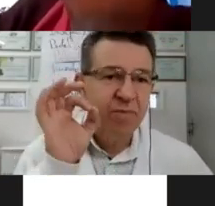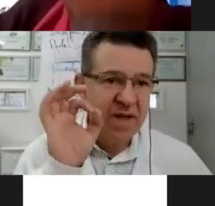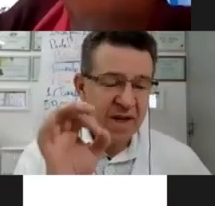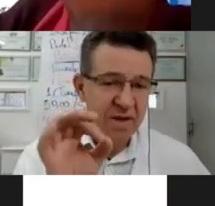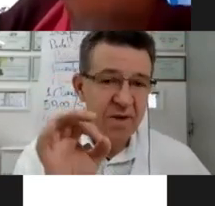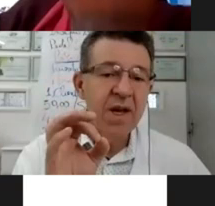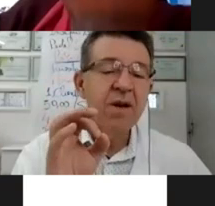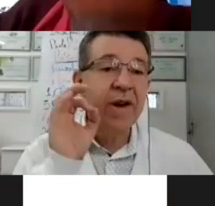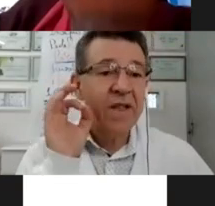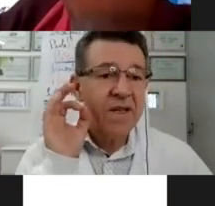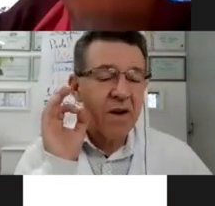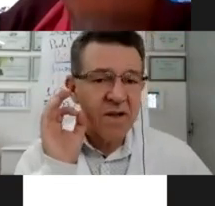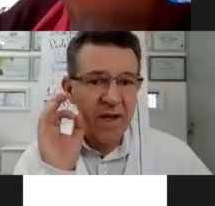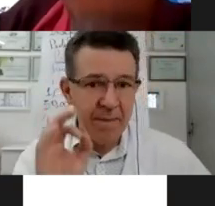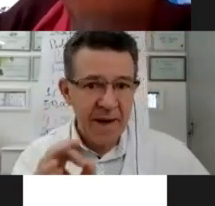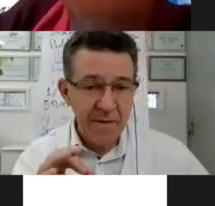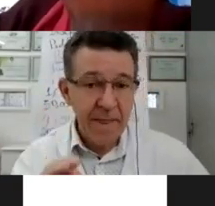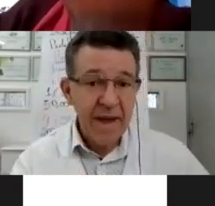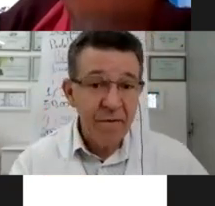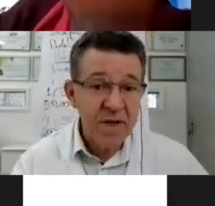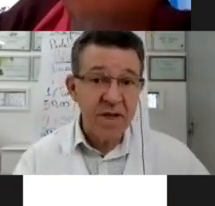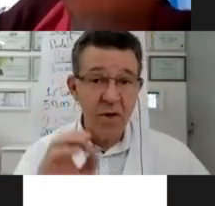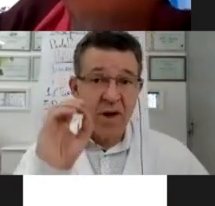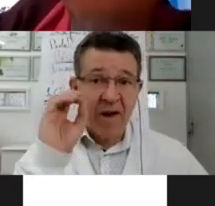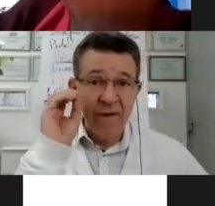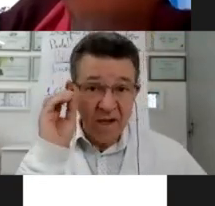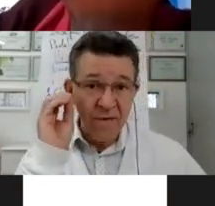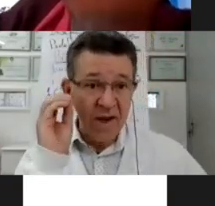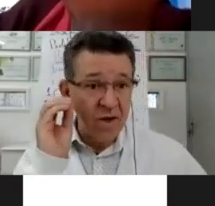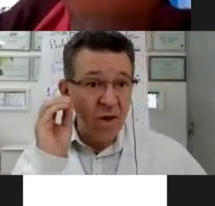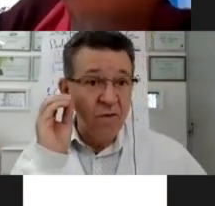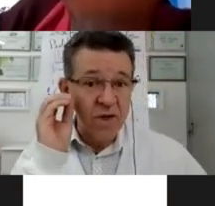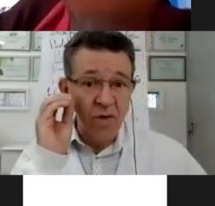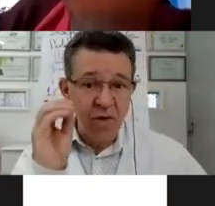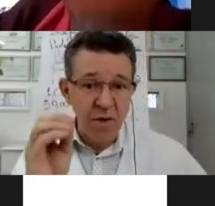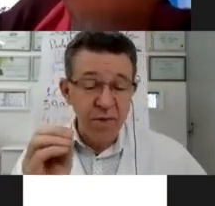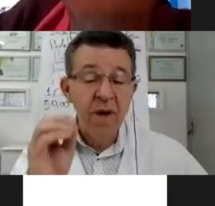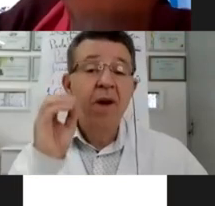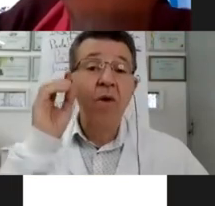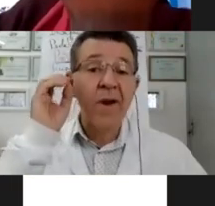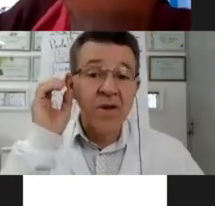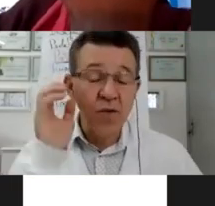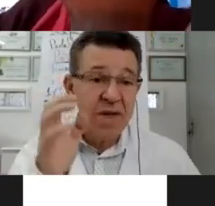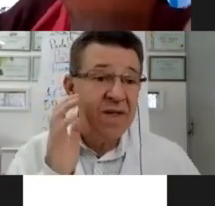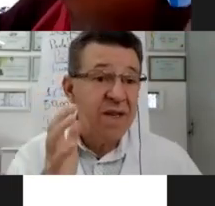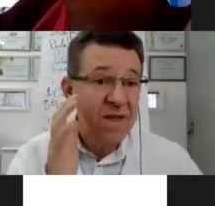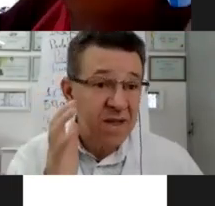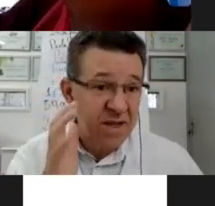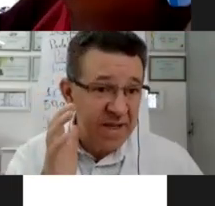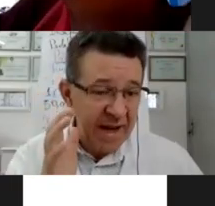um exercício pesado. Qual a intenção desse trabalho? É você se colocar frente a frente com o seu corpo, com as